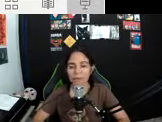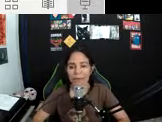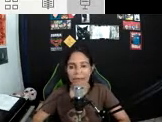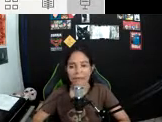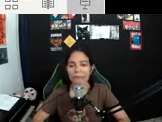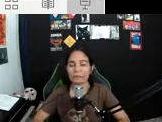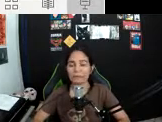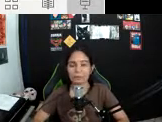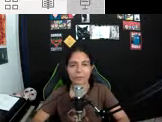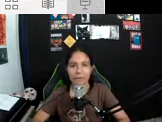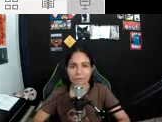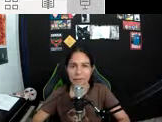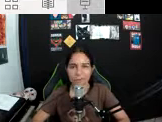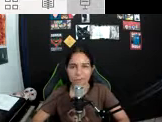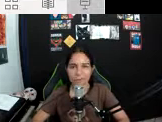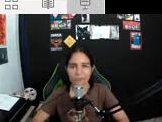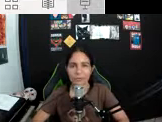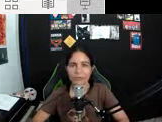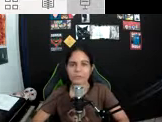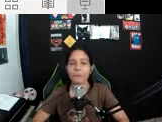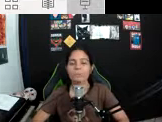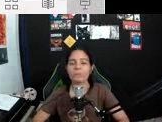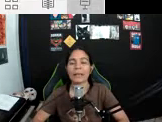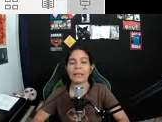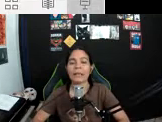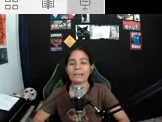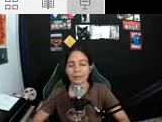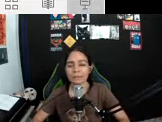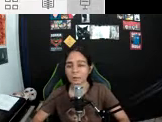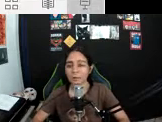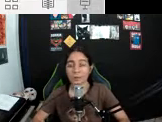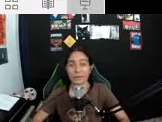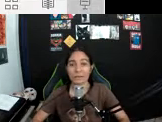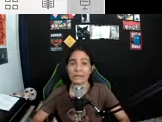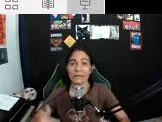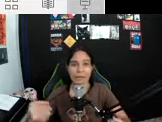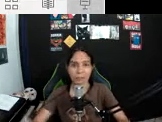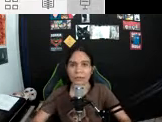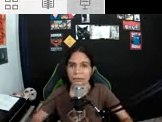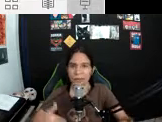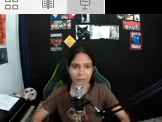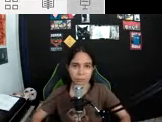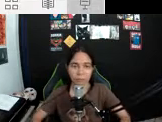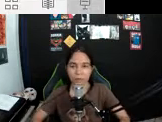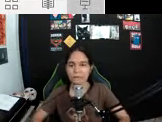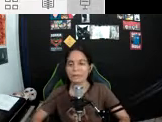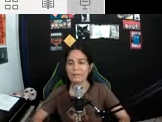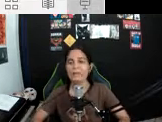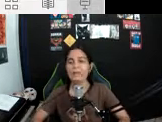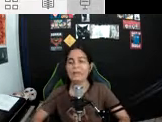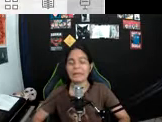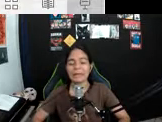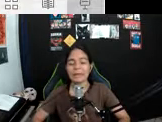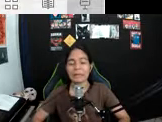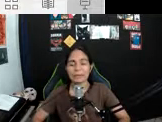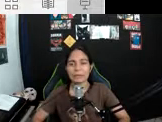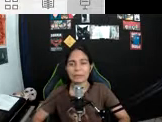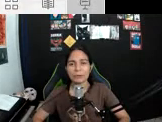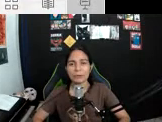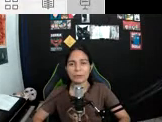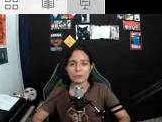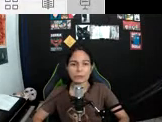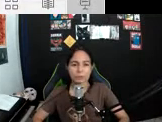Isso vale para criança, para qualquer idade, para qualquer situação, tá? Se não tiver uma pessoa ali que rapidamente você possa estar,